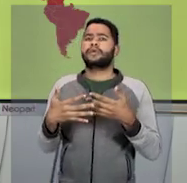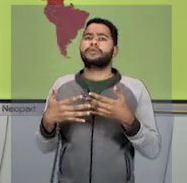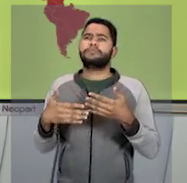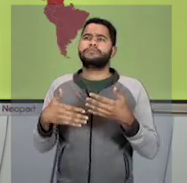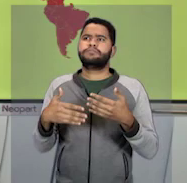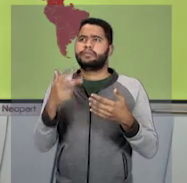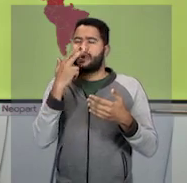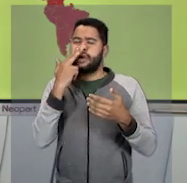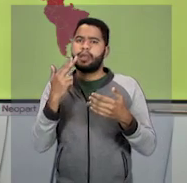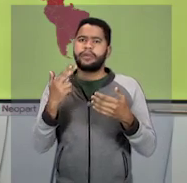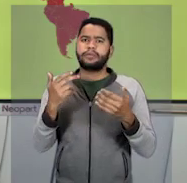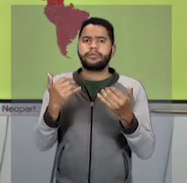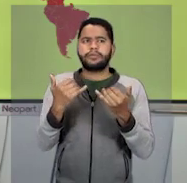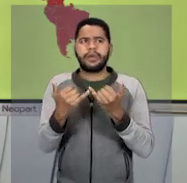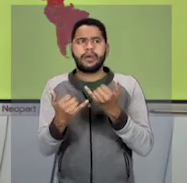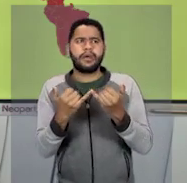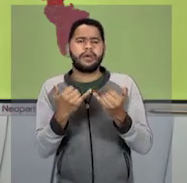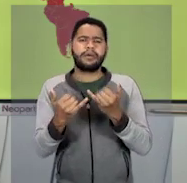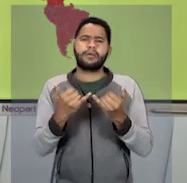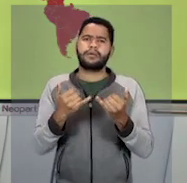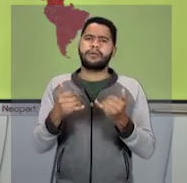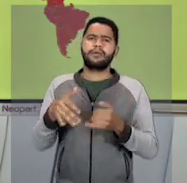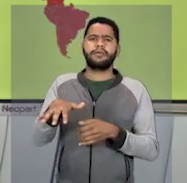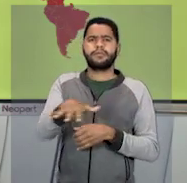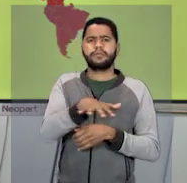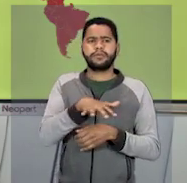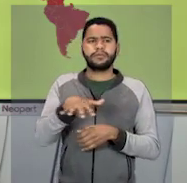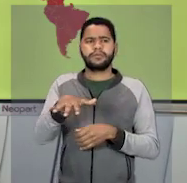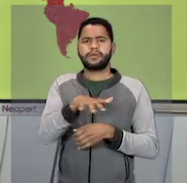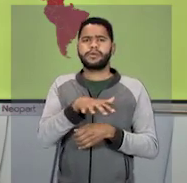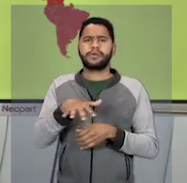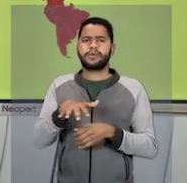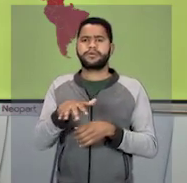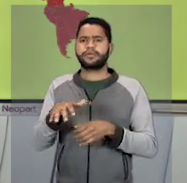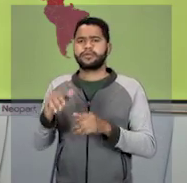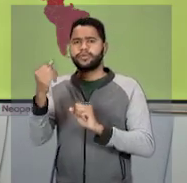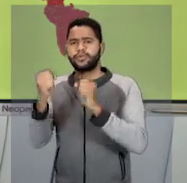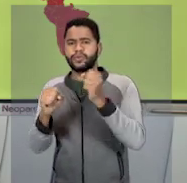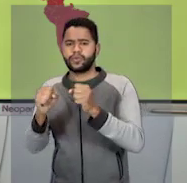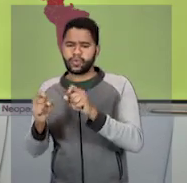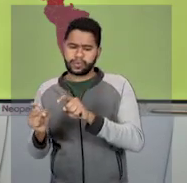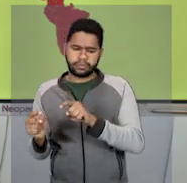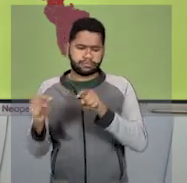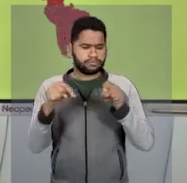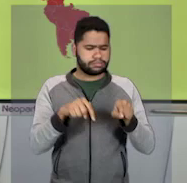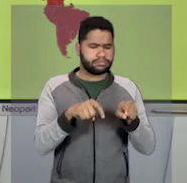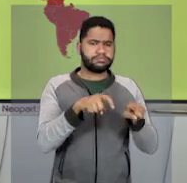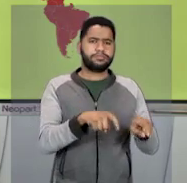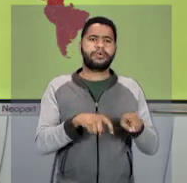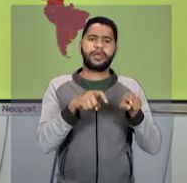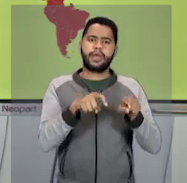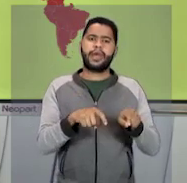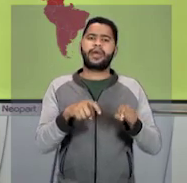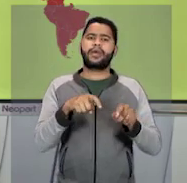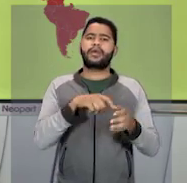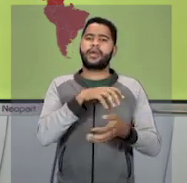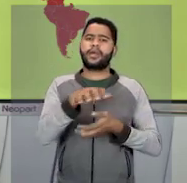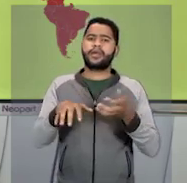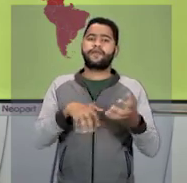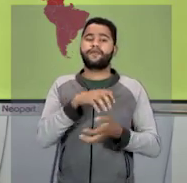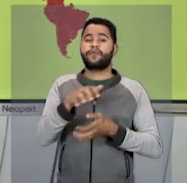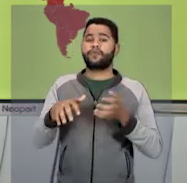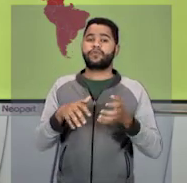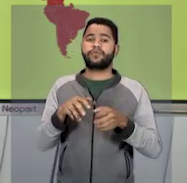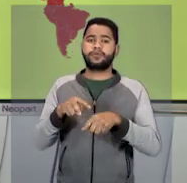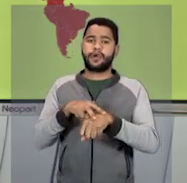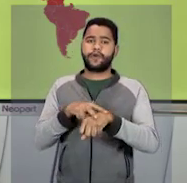muitos produtos originários da indústria vieram para o campo. E aí nós tivemos aí a chamada Revolução Verde, que aconteceu em